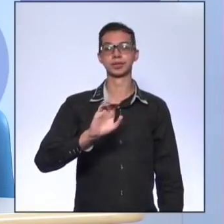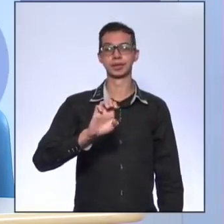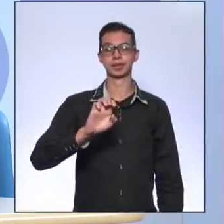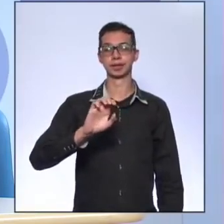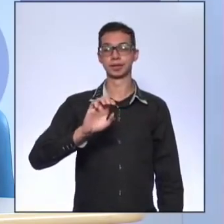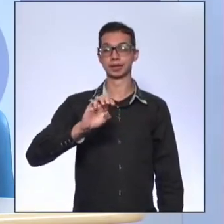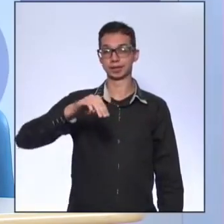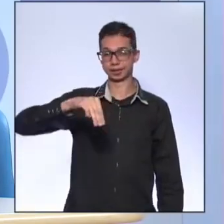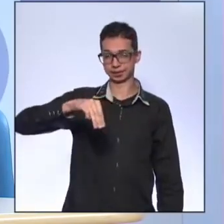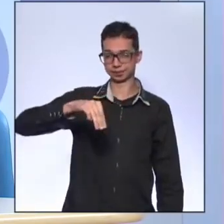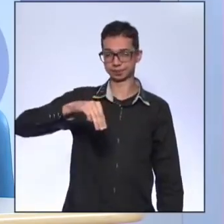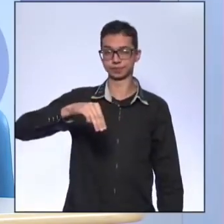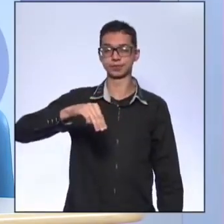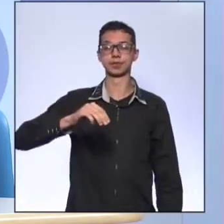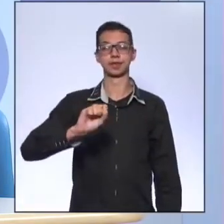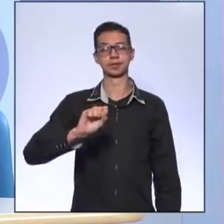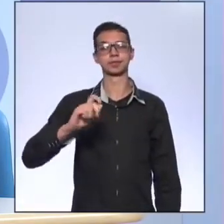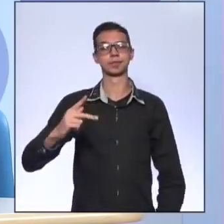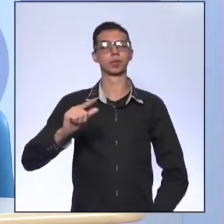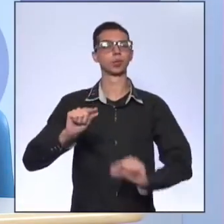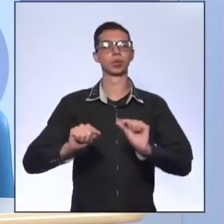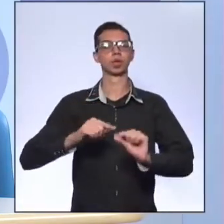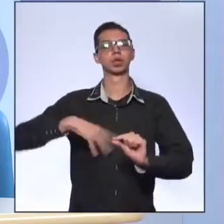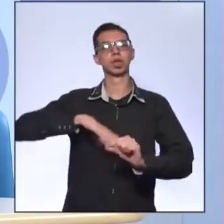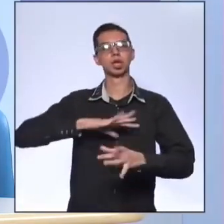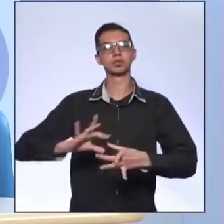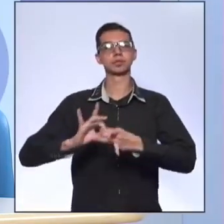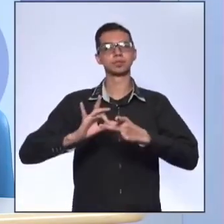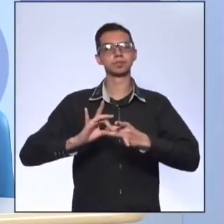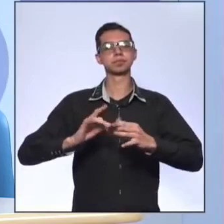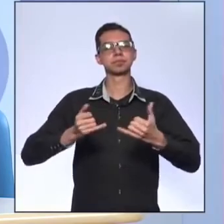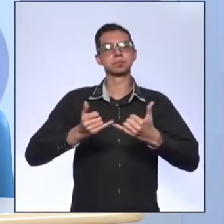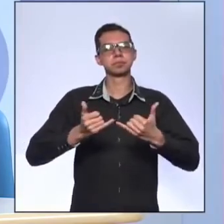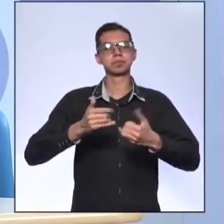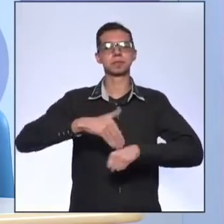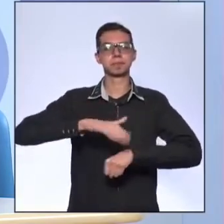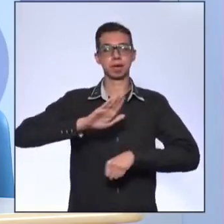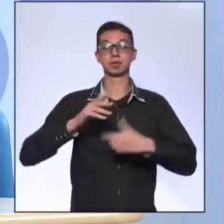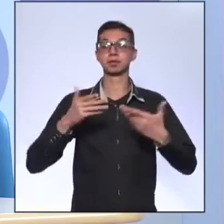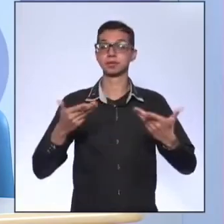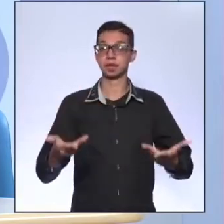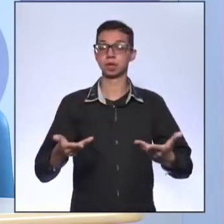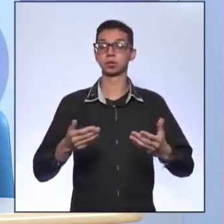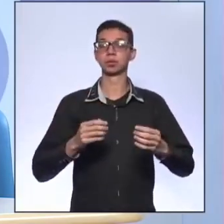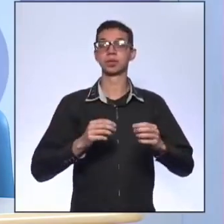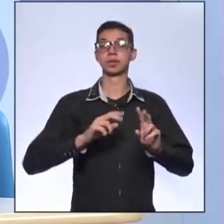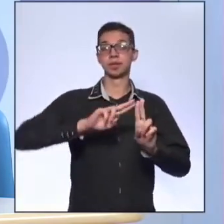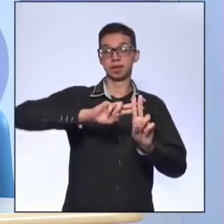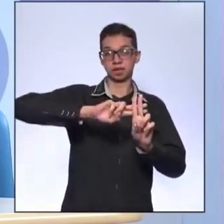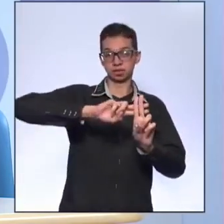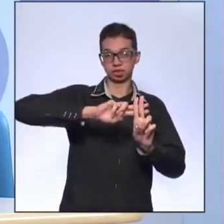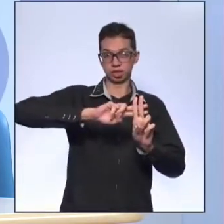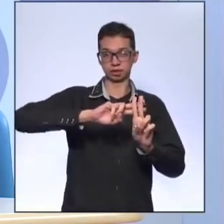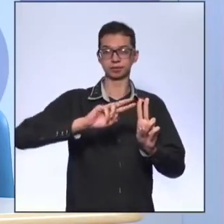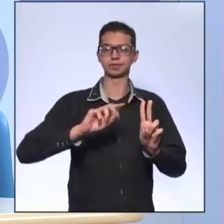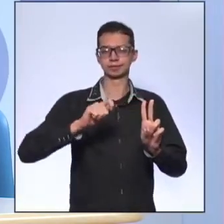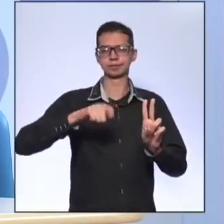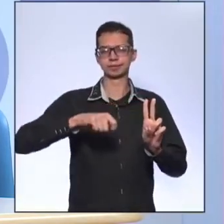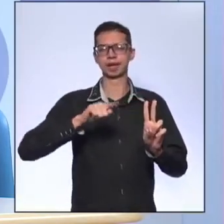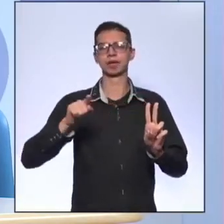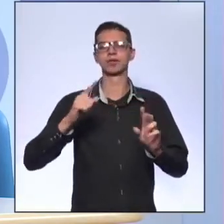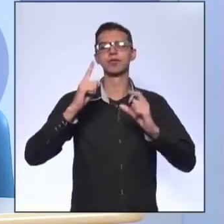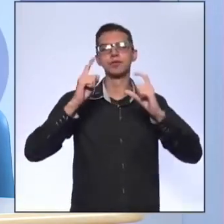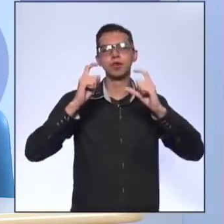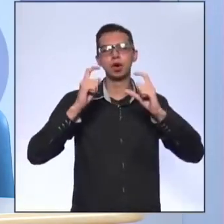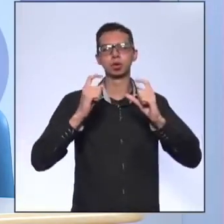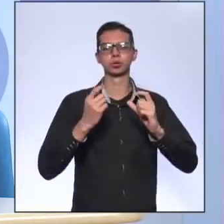para a gente ficar mais próximo, mais conectado. E nessa hashtag, vocês podem postar fotos do que vocês estão fazendo, contar para a